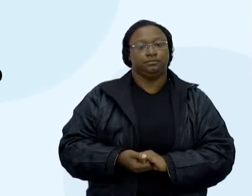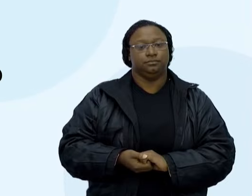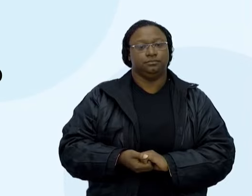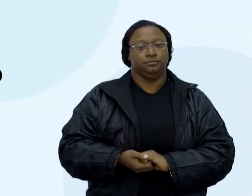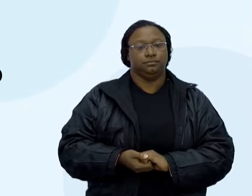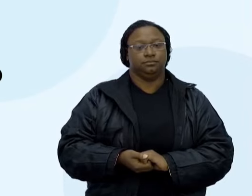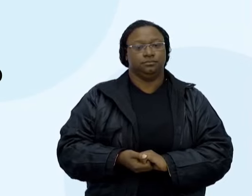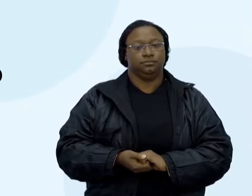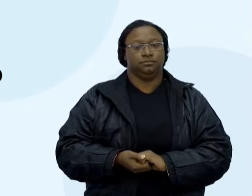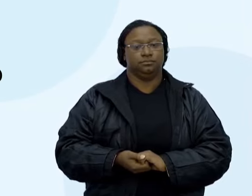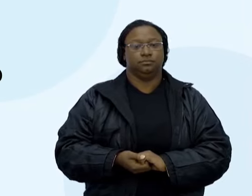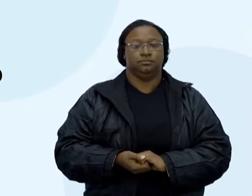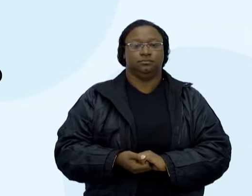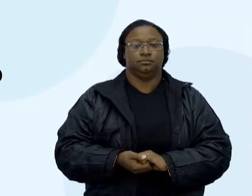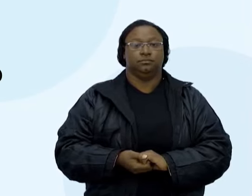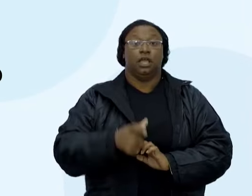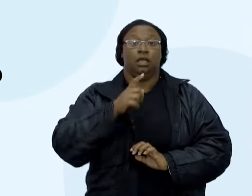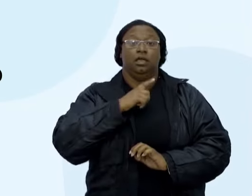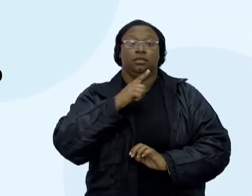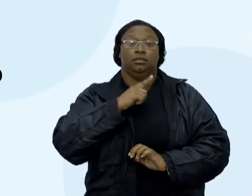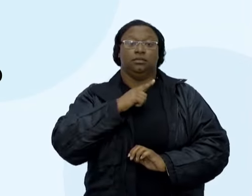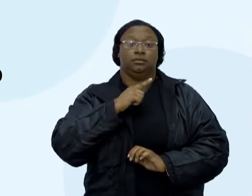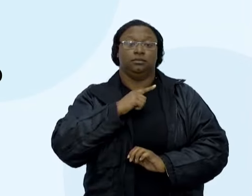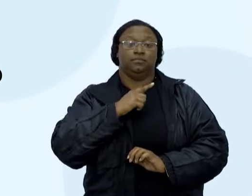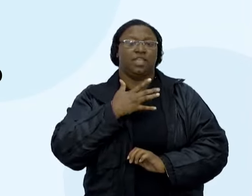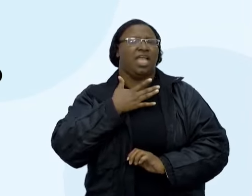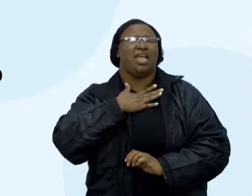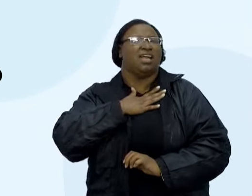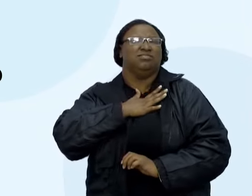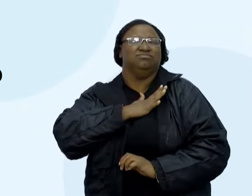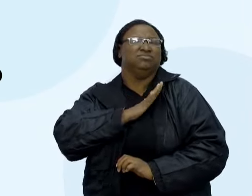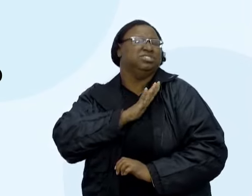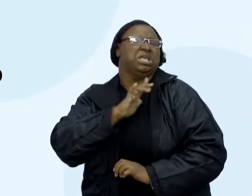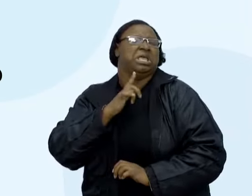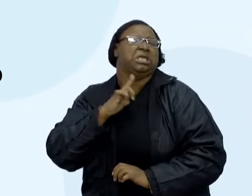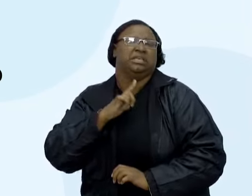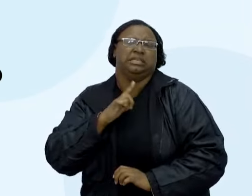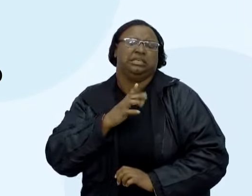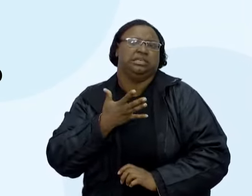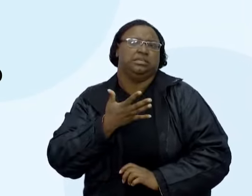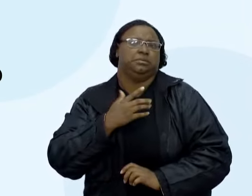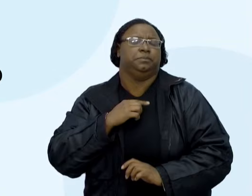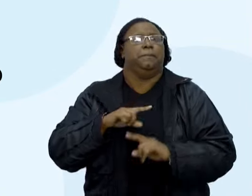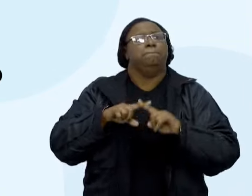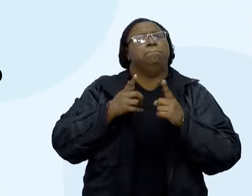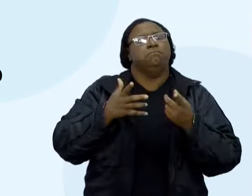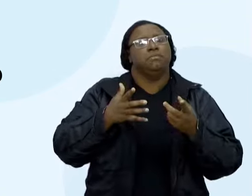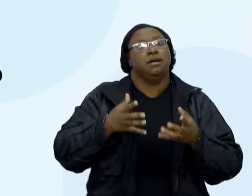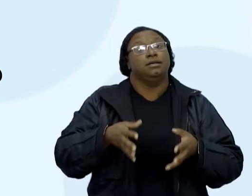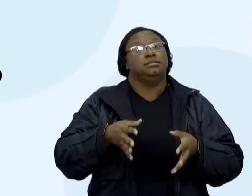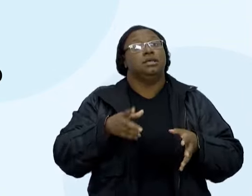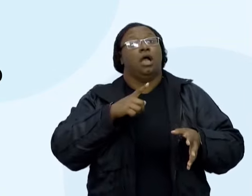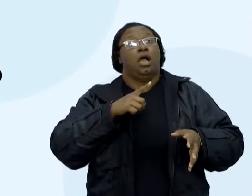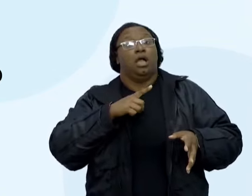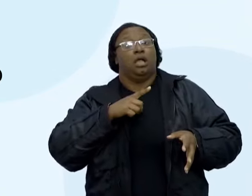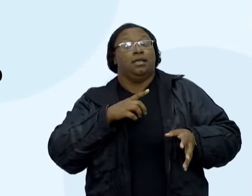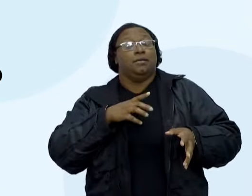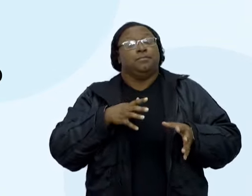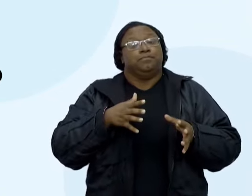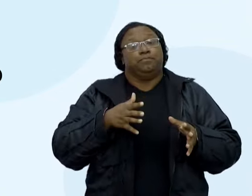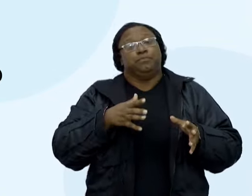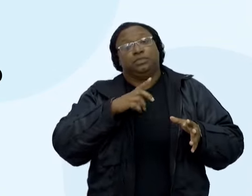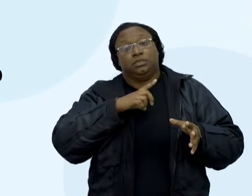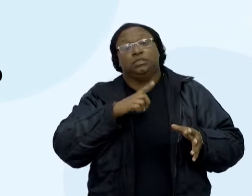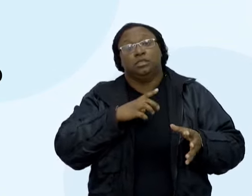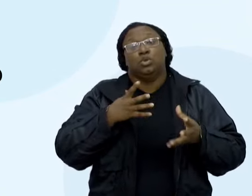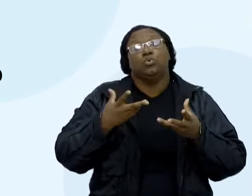ó, nós teremos aqui, eu não gostei muito dessa palavra teremos, não. A gente vai considerar, ó.